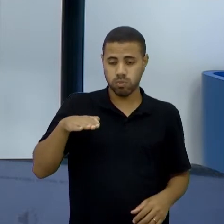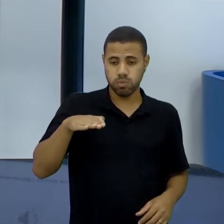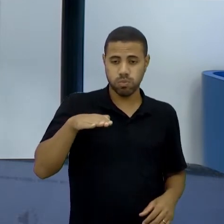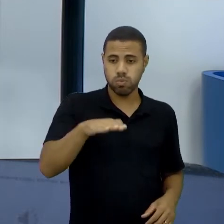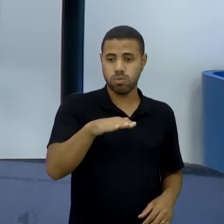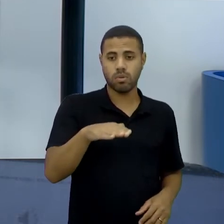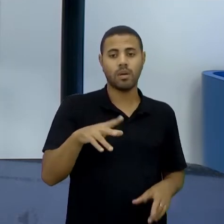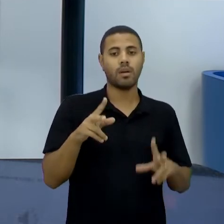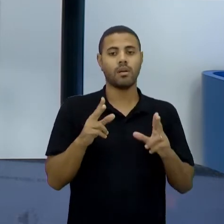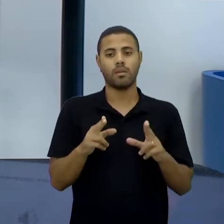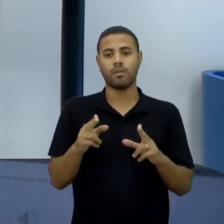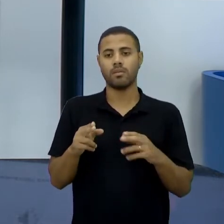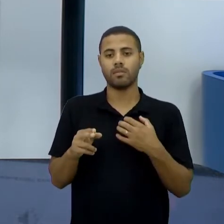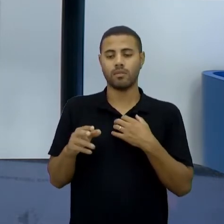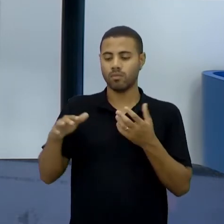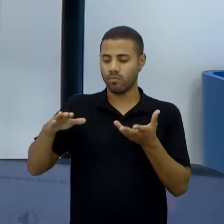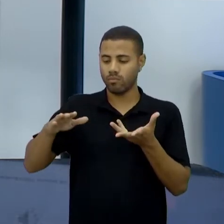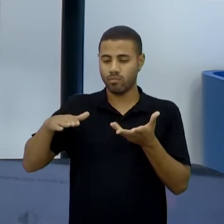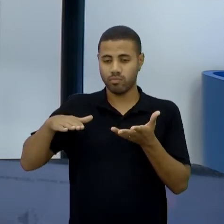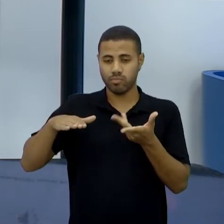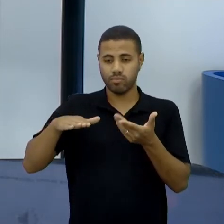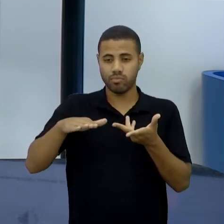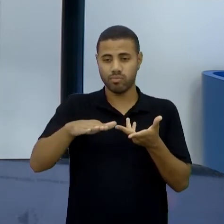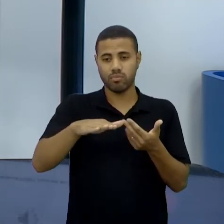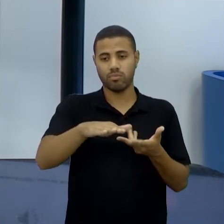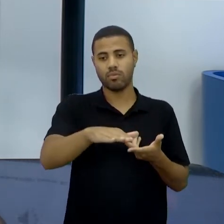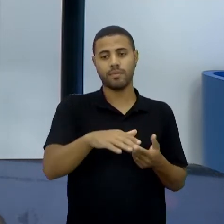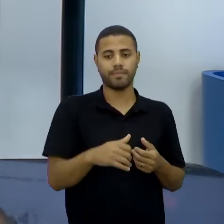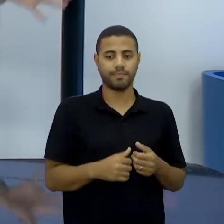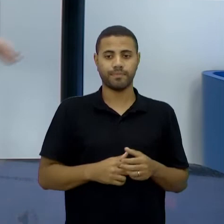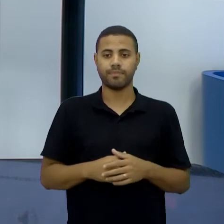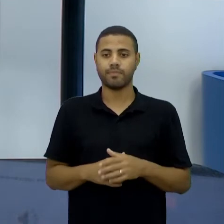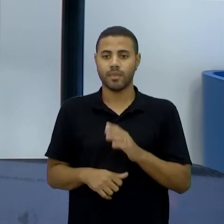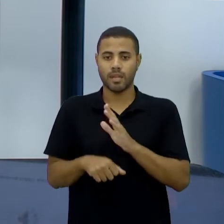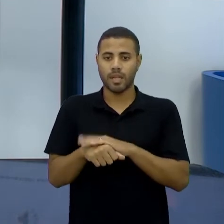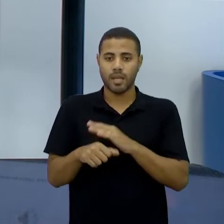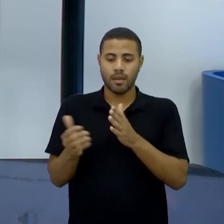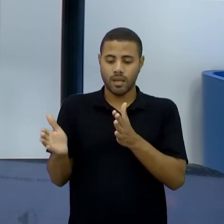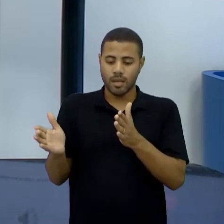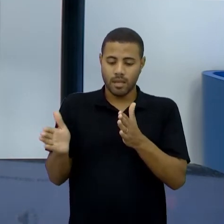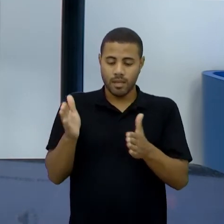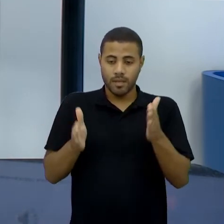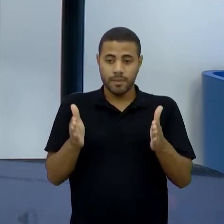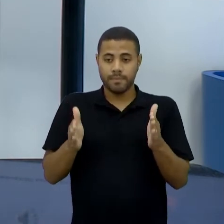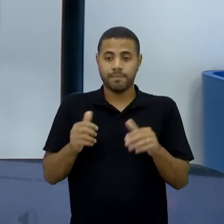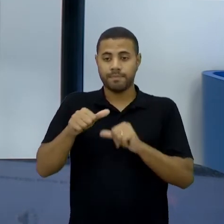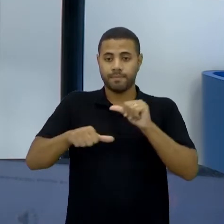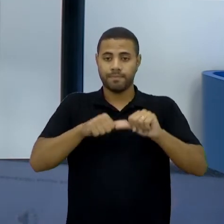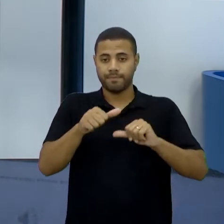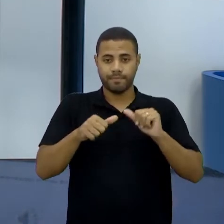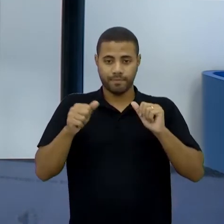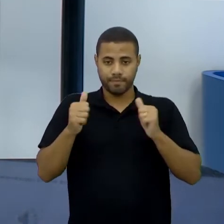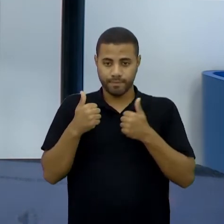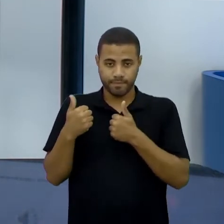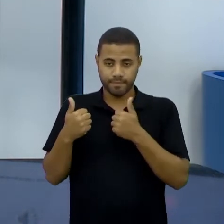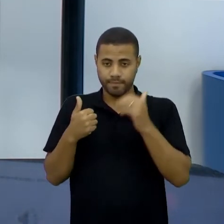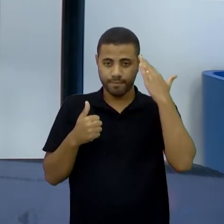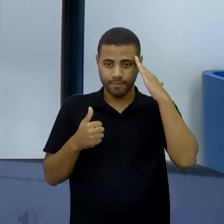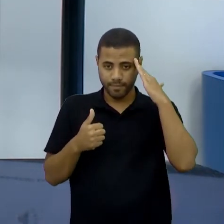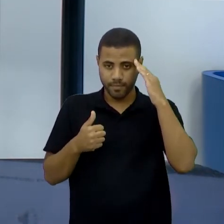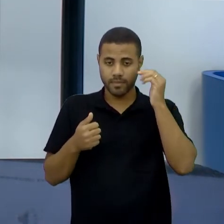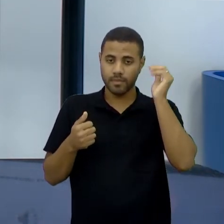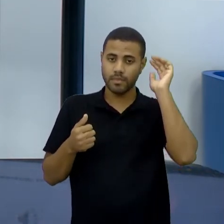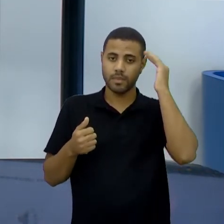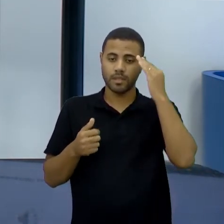né? Desculpe, o movimento acelerado. E aí, conforme o tempo passa, ela vai sofrendo mudanças, tá bom? Você tem que saber